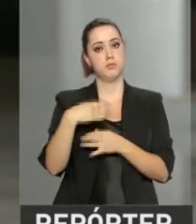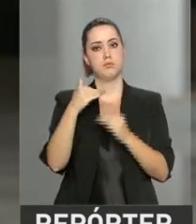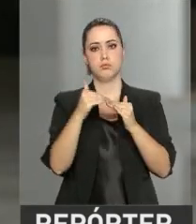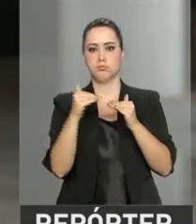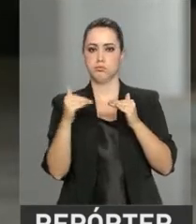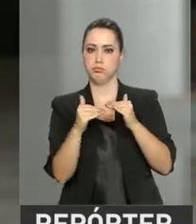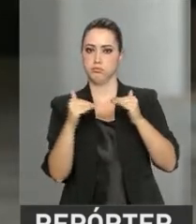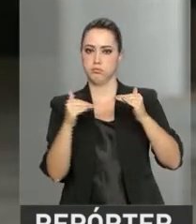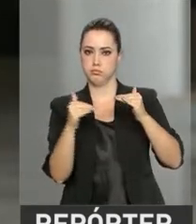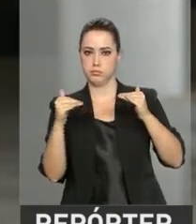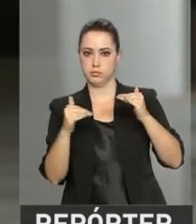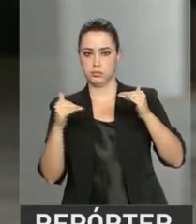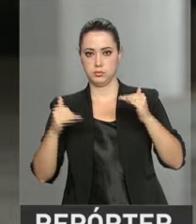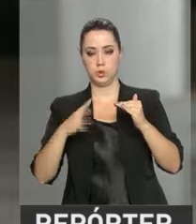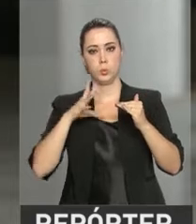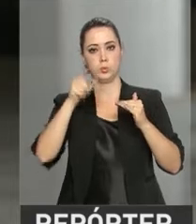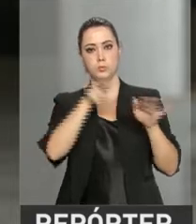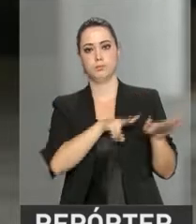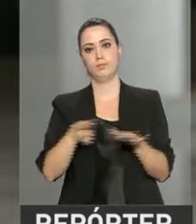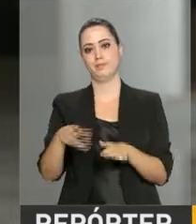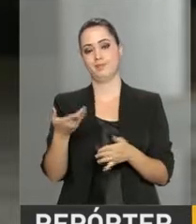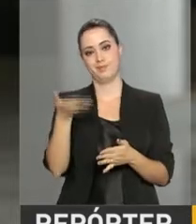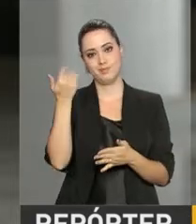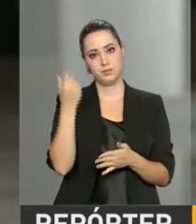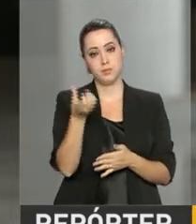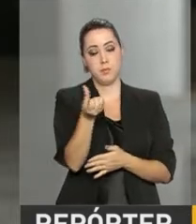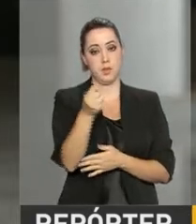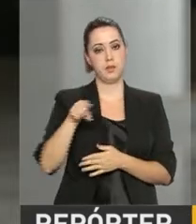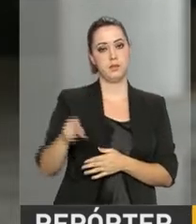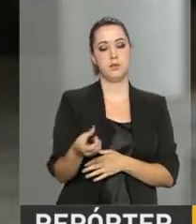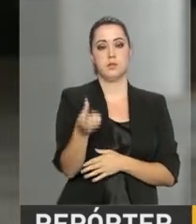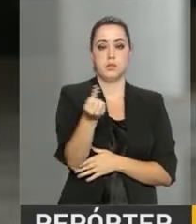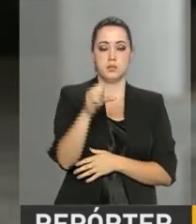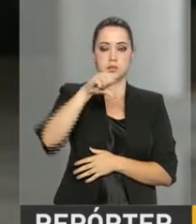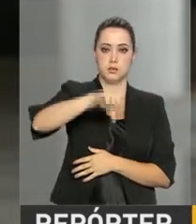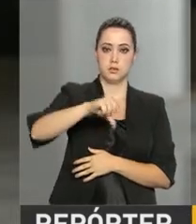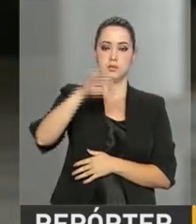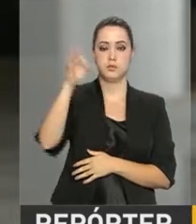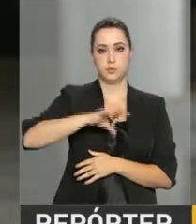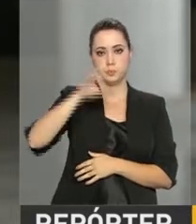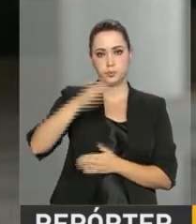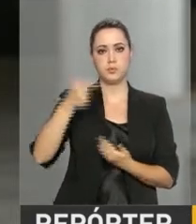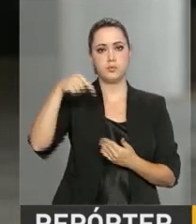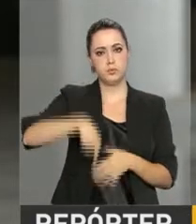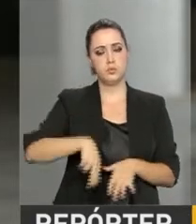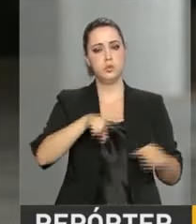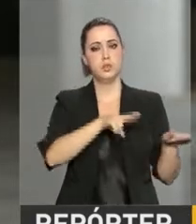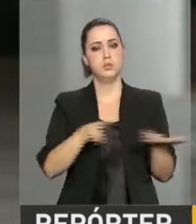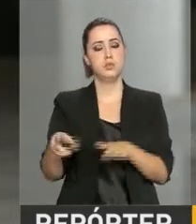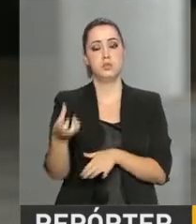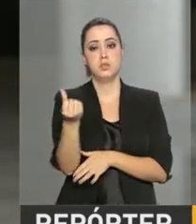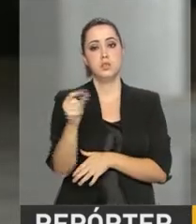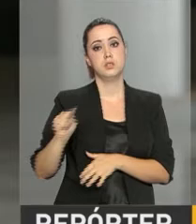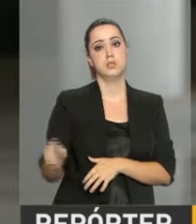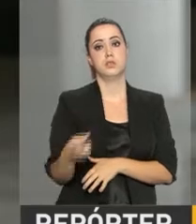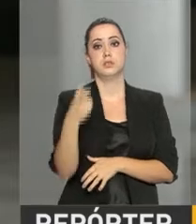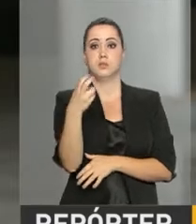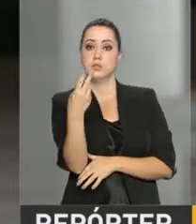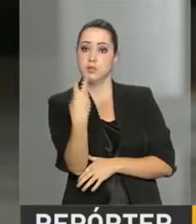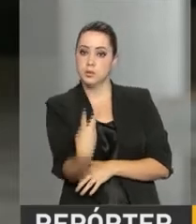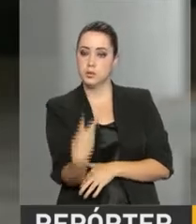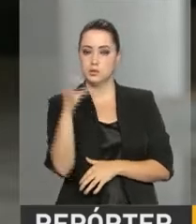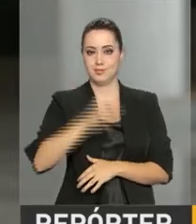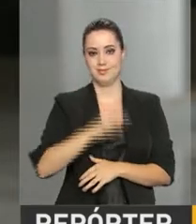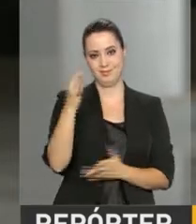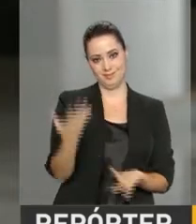semana na semana passada ficou em 6,69 por cento e nesta semana reduziu para 6,52 por